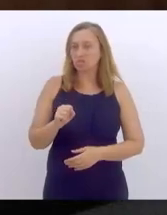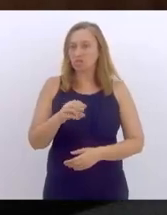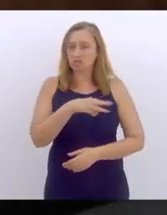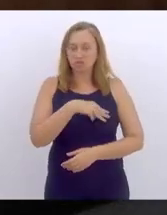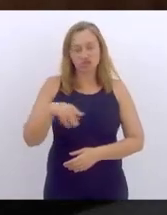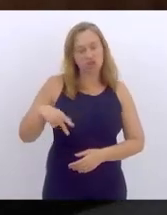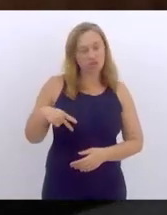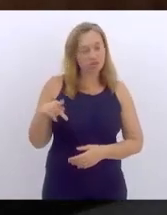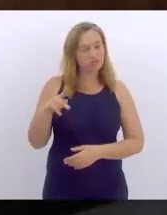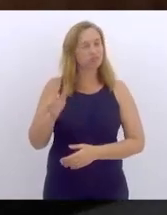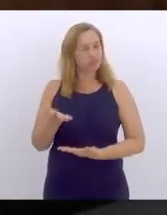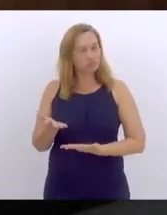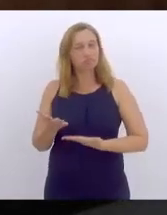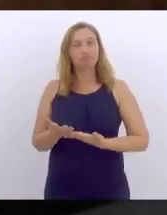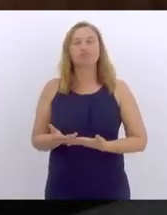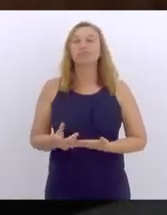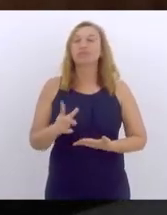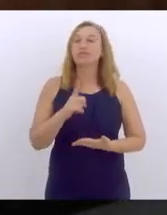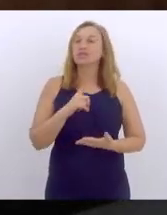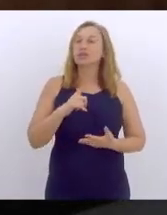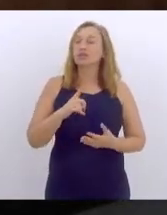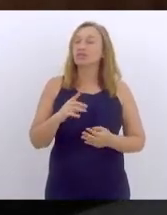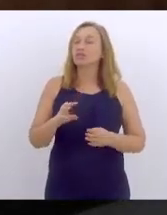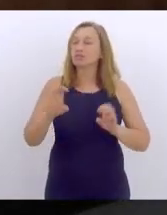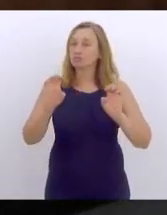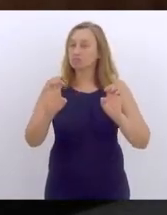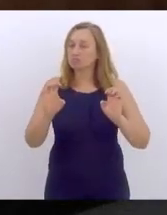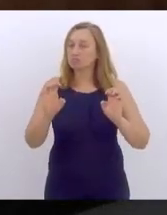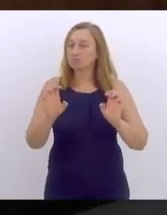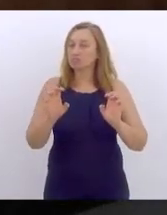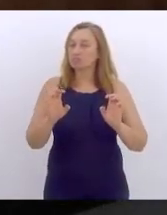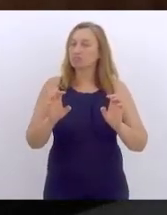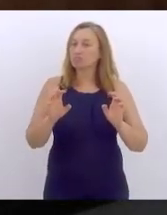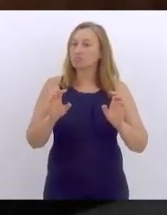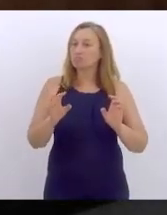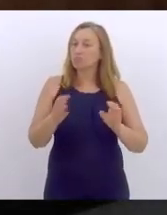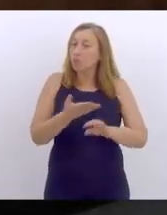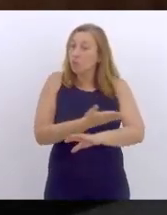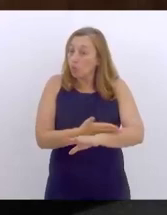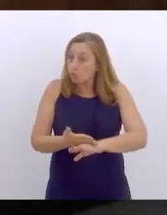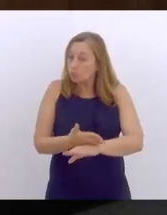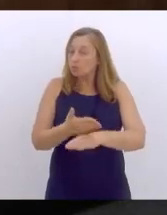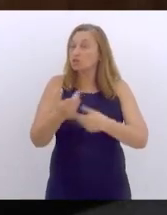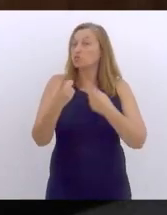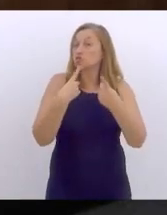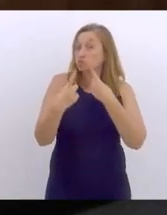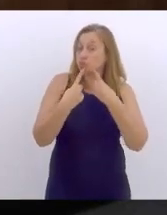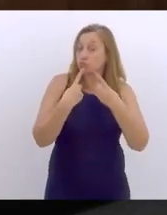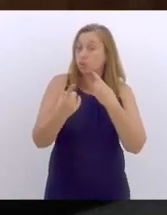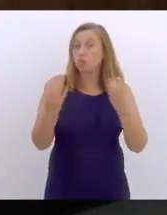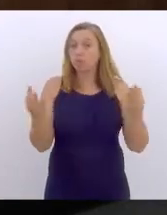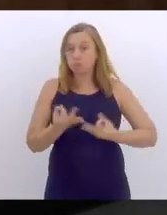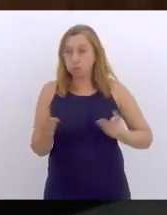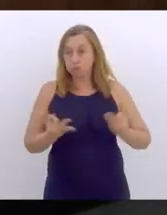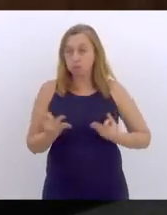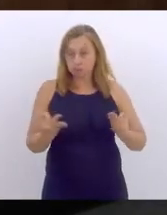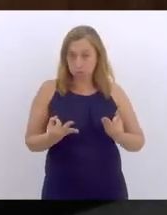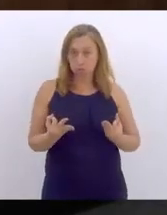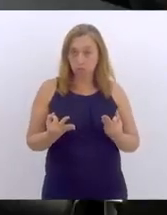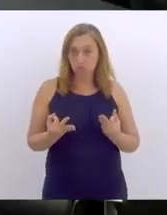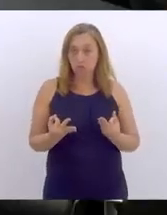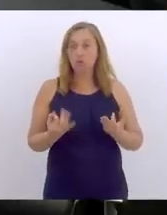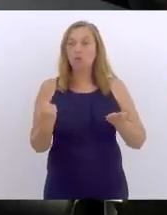diga-se de passagem, que teve uma conduta bacana, teve uma conduta de diálogo, e teve uma conduta de